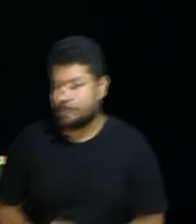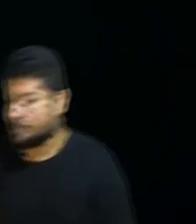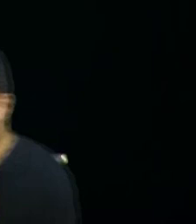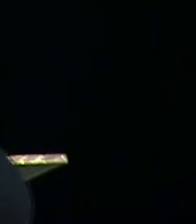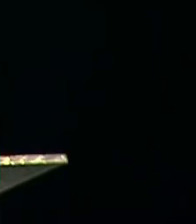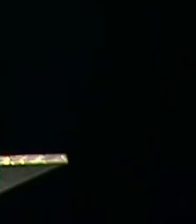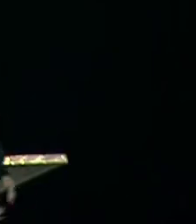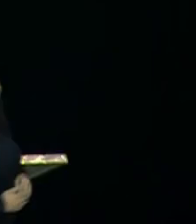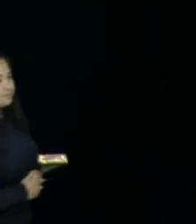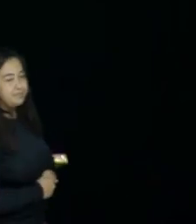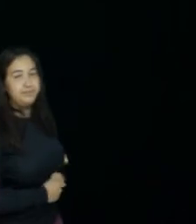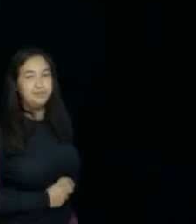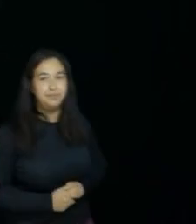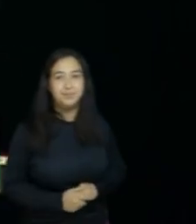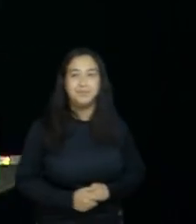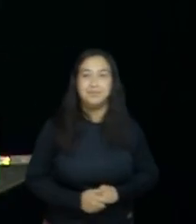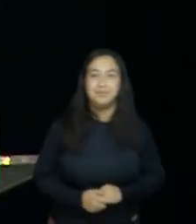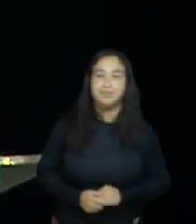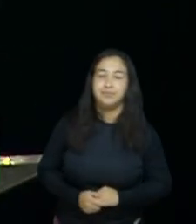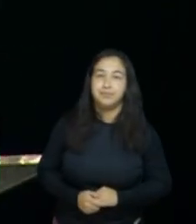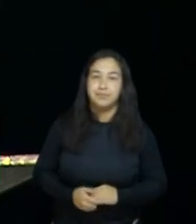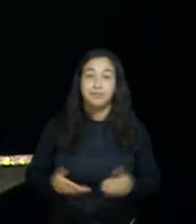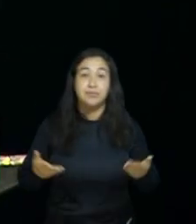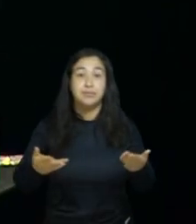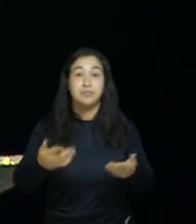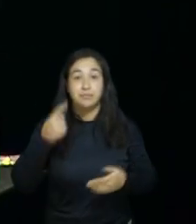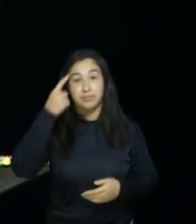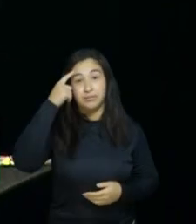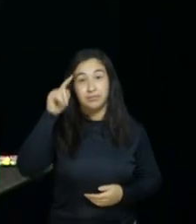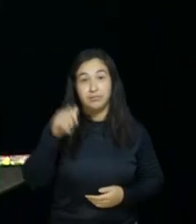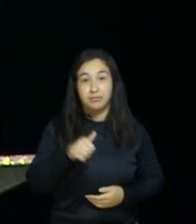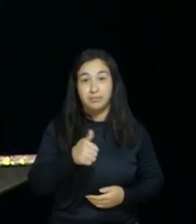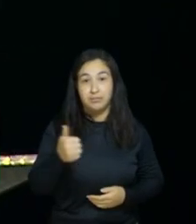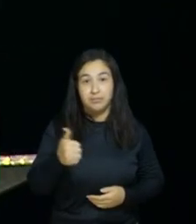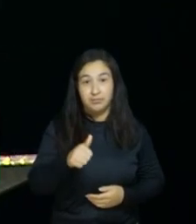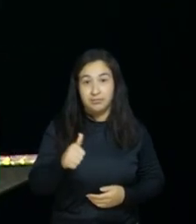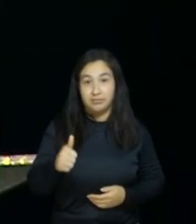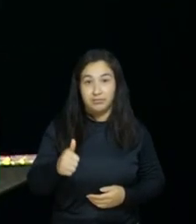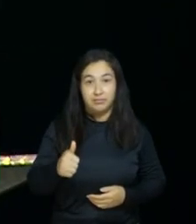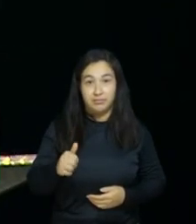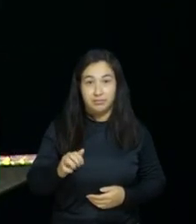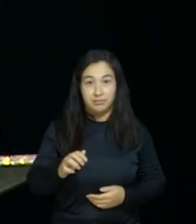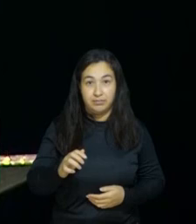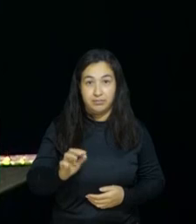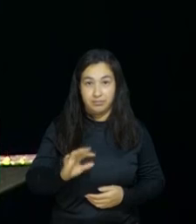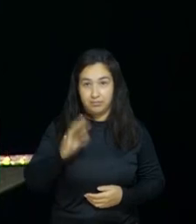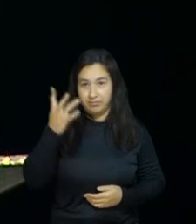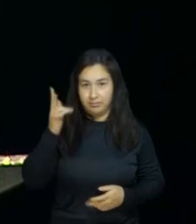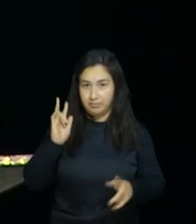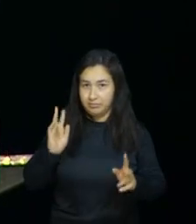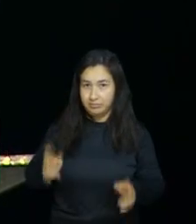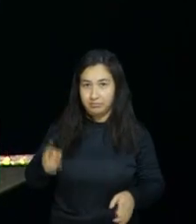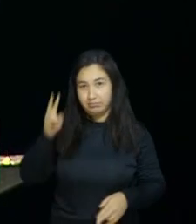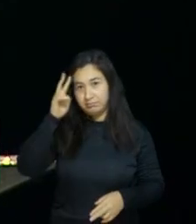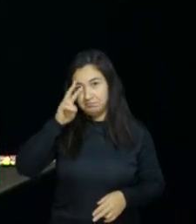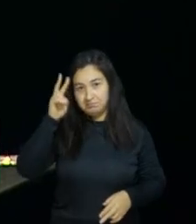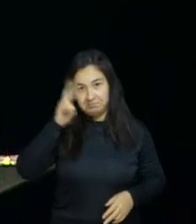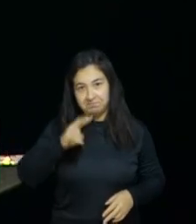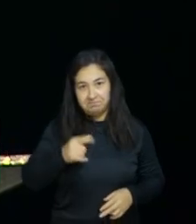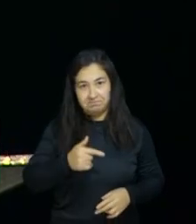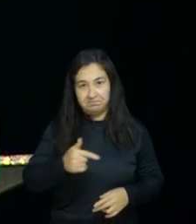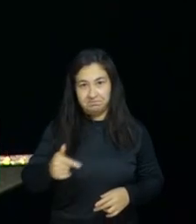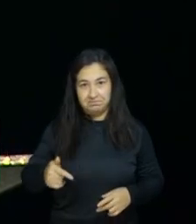que agora, dia 11, presidente, o que nunca aconteceu na história, como as sessões